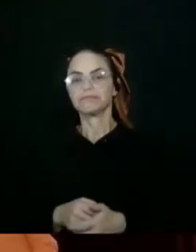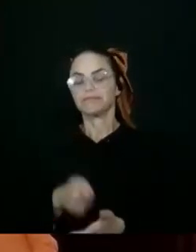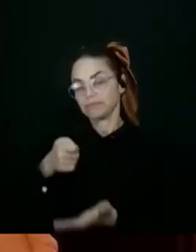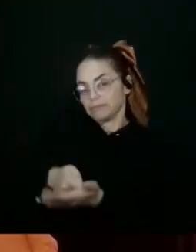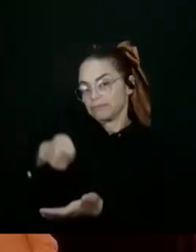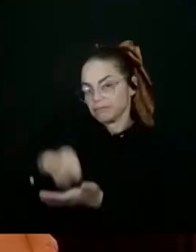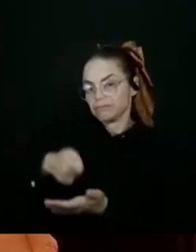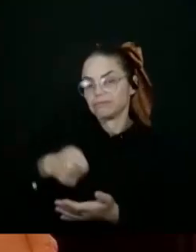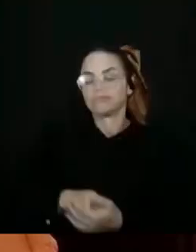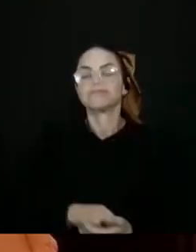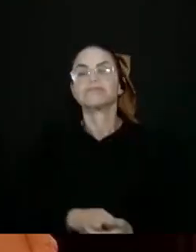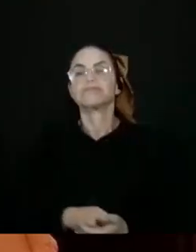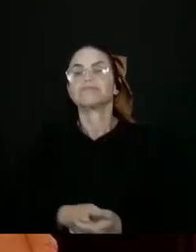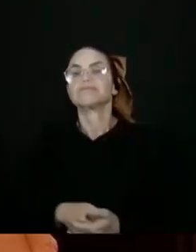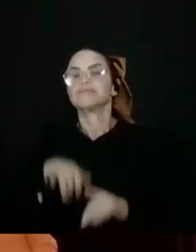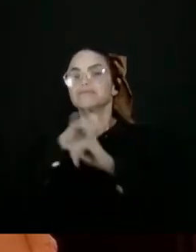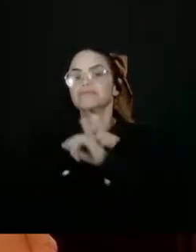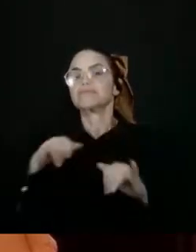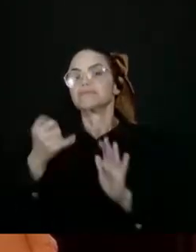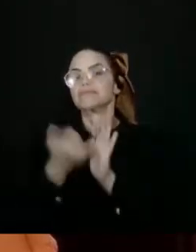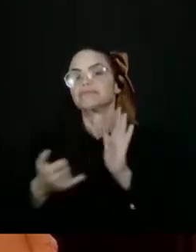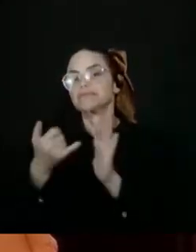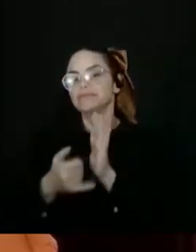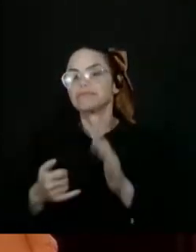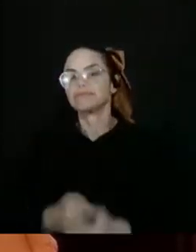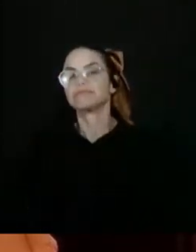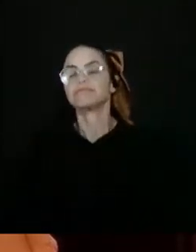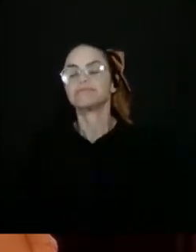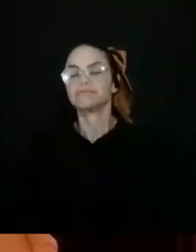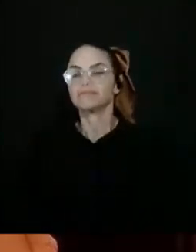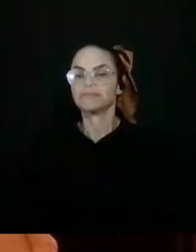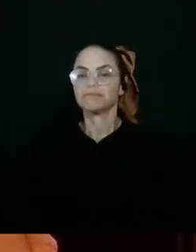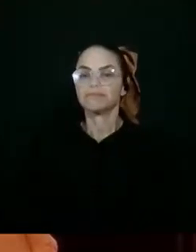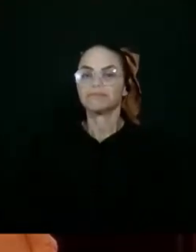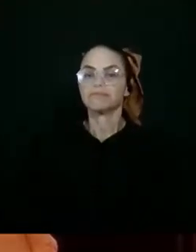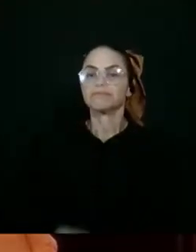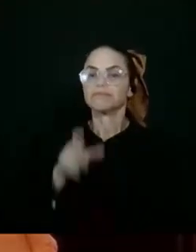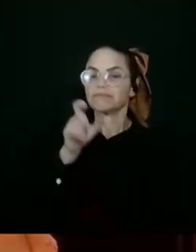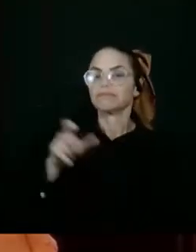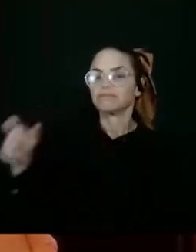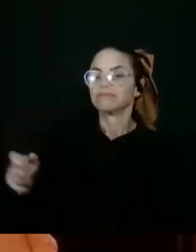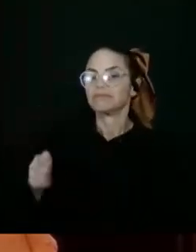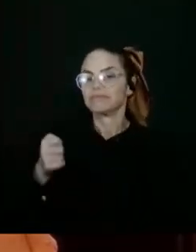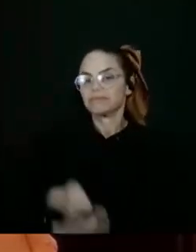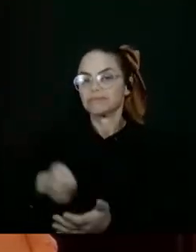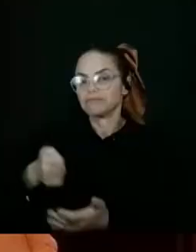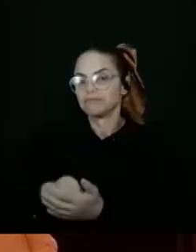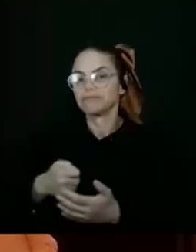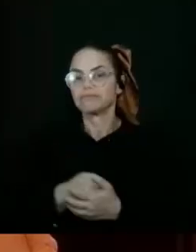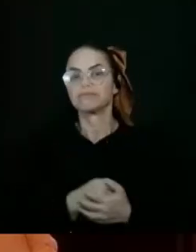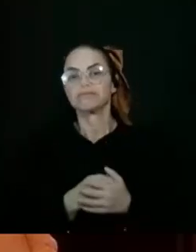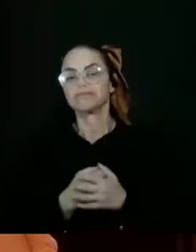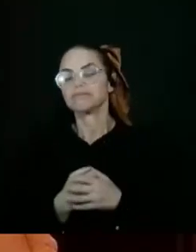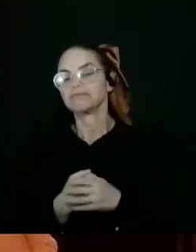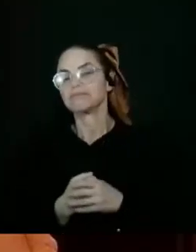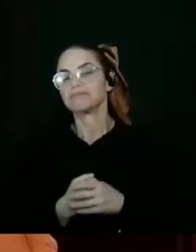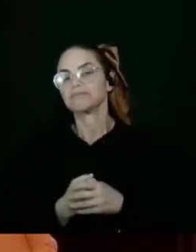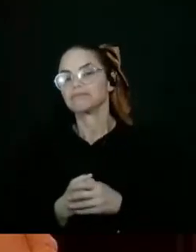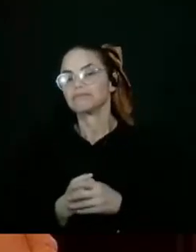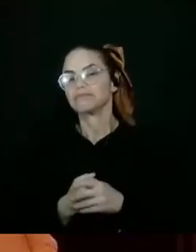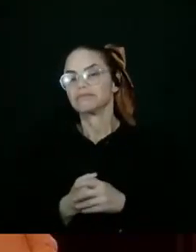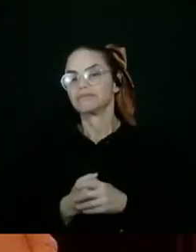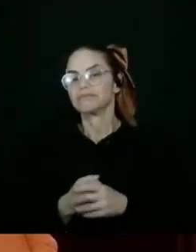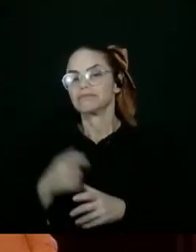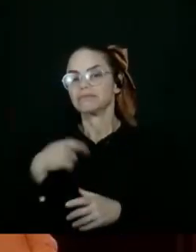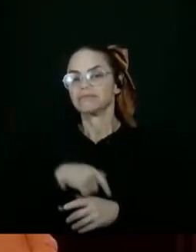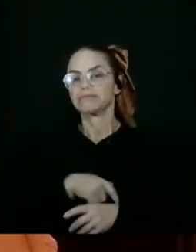fazer a declaração do imposto de renda. Quem são as pessoas obrigadas? Eu falo que as pessoas que são